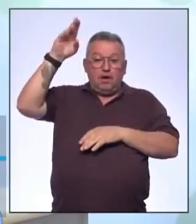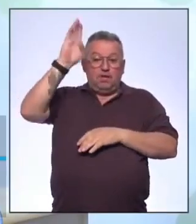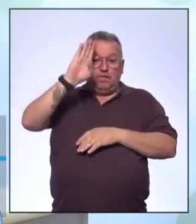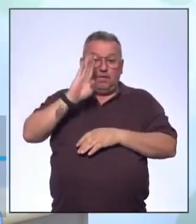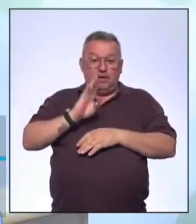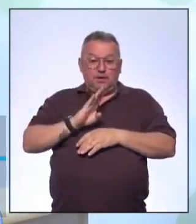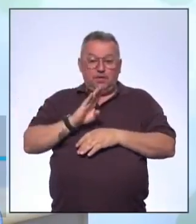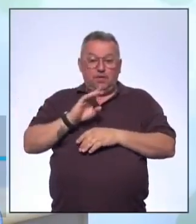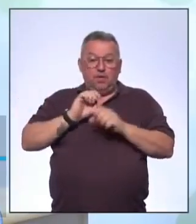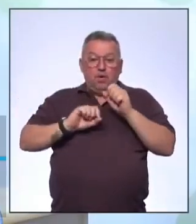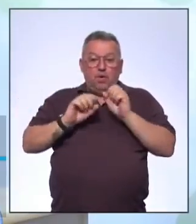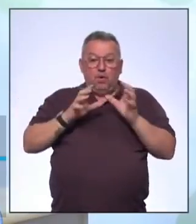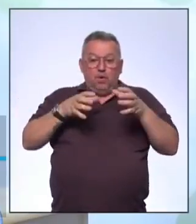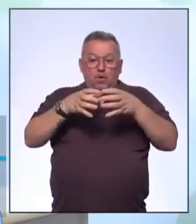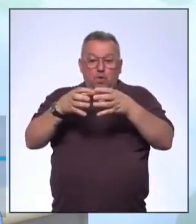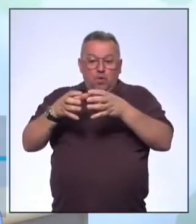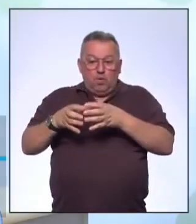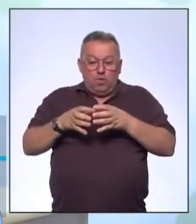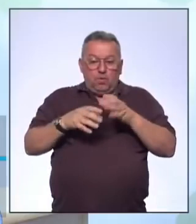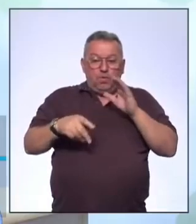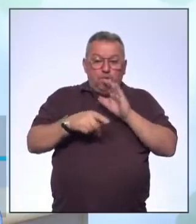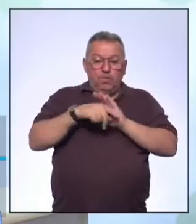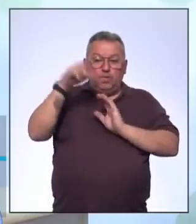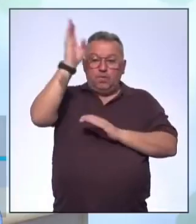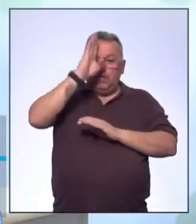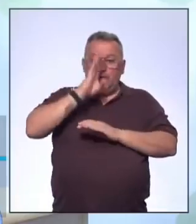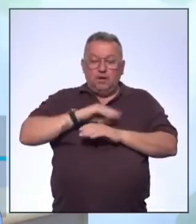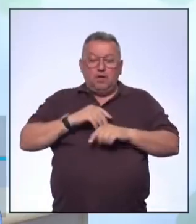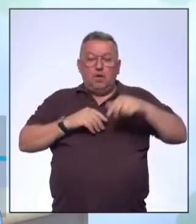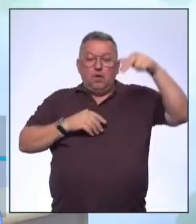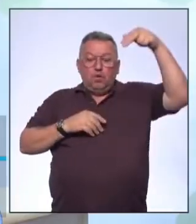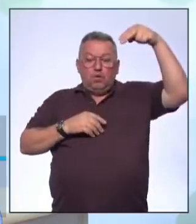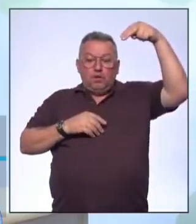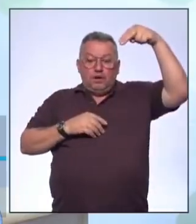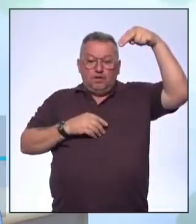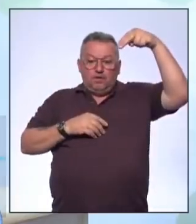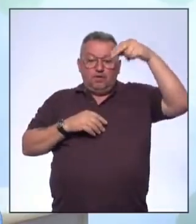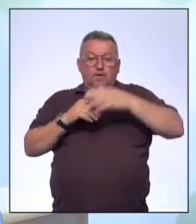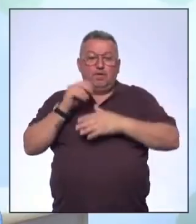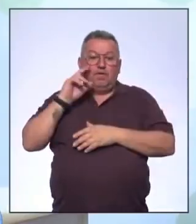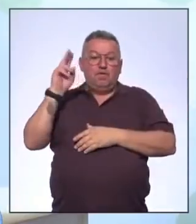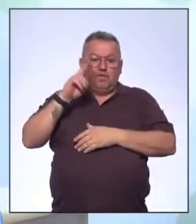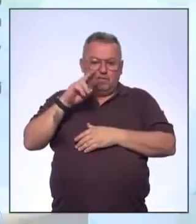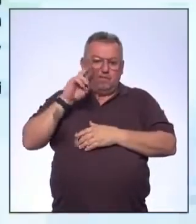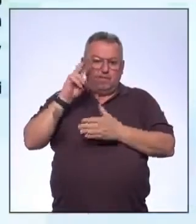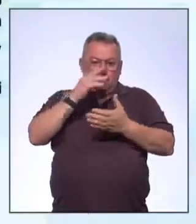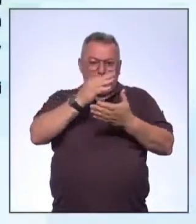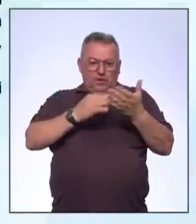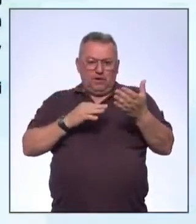com tribos do Nordeste brasileiro. Vamos voltar lá no texto para nós